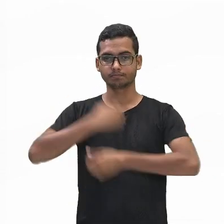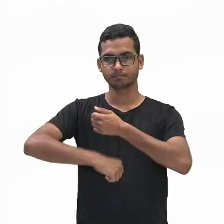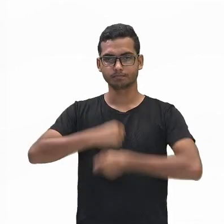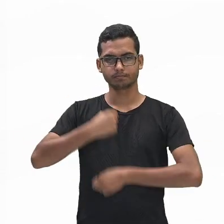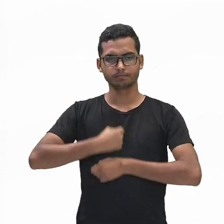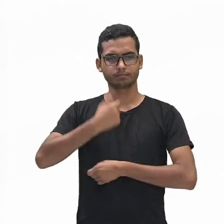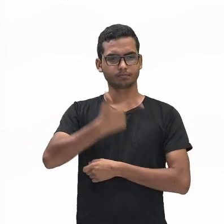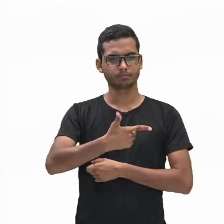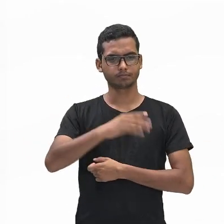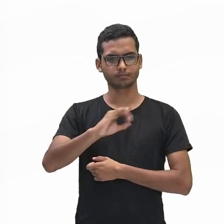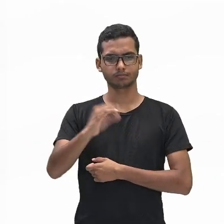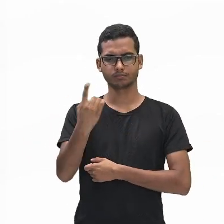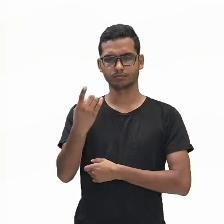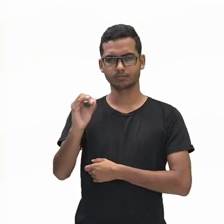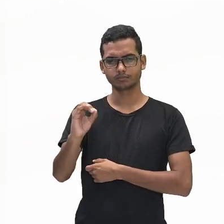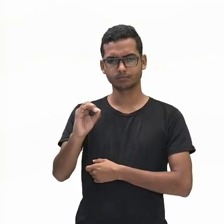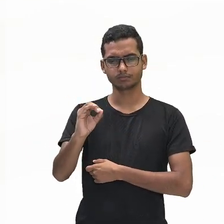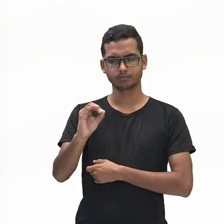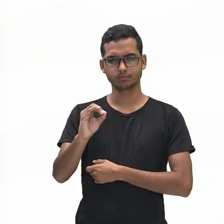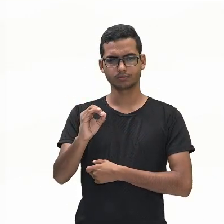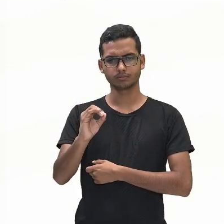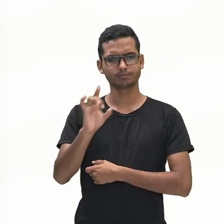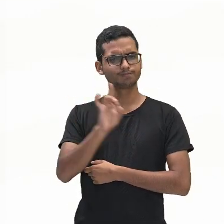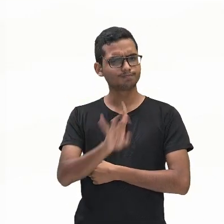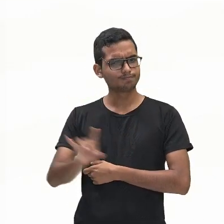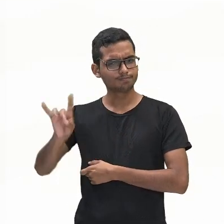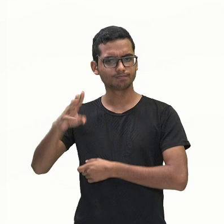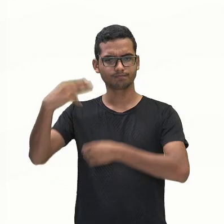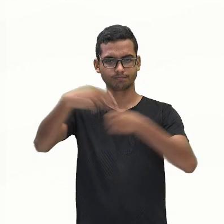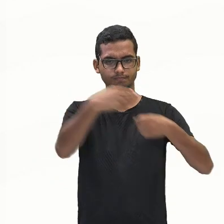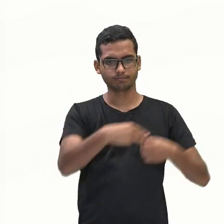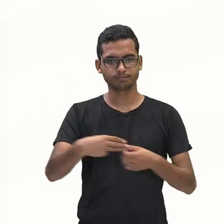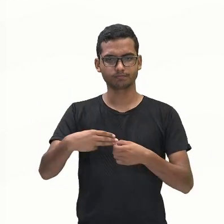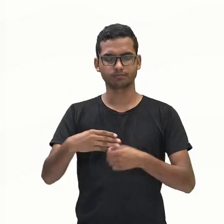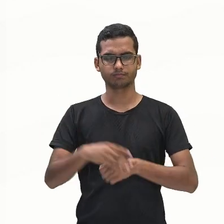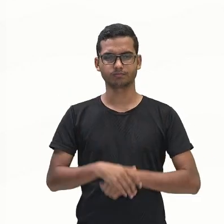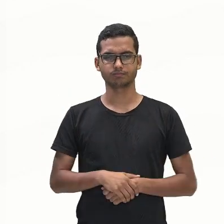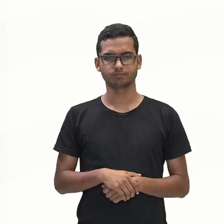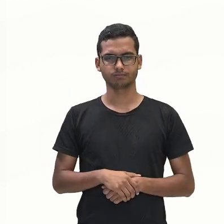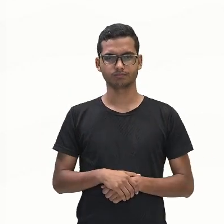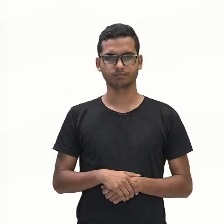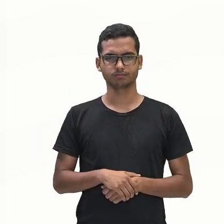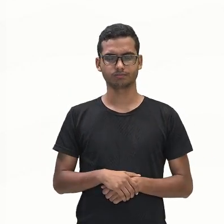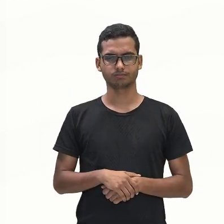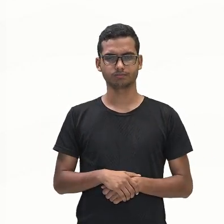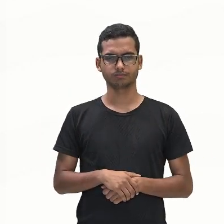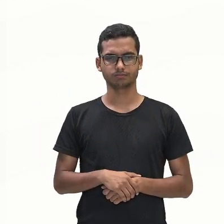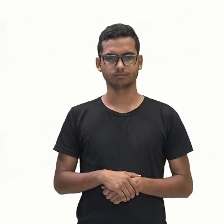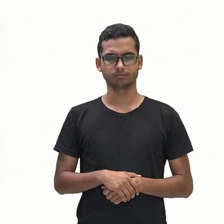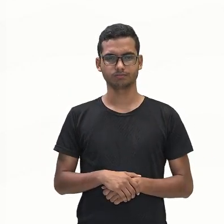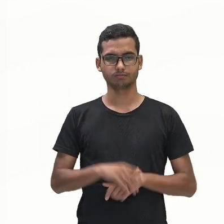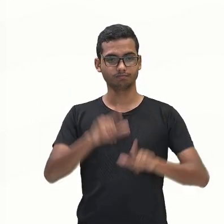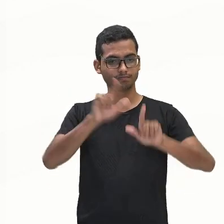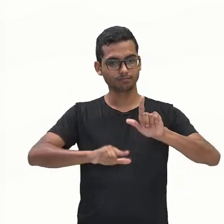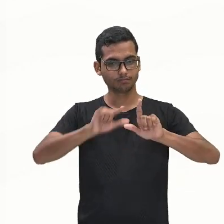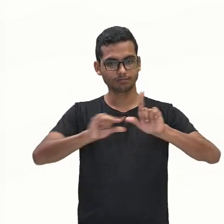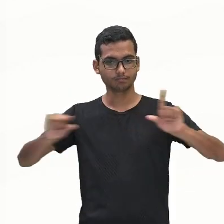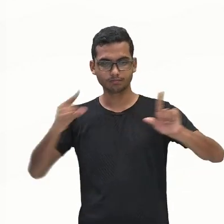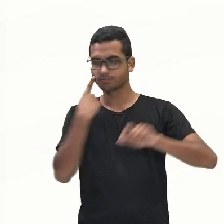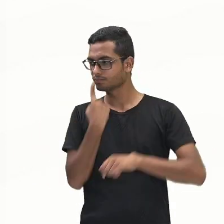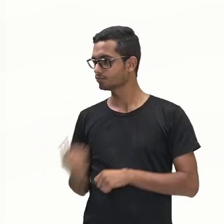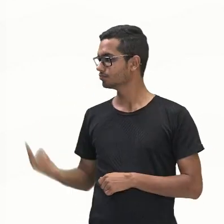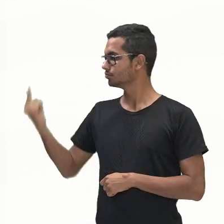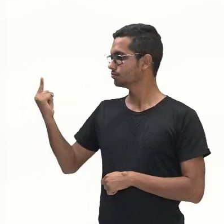2010, a situação de cada município, né? Como a gente pode observar na legenda, nós não temos